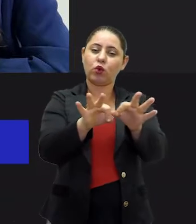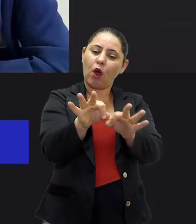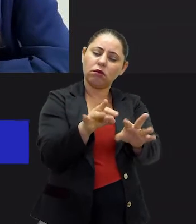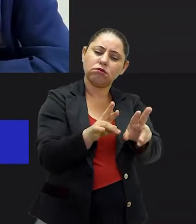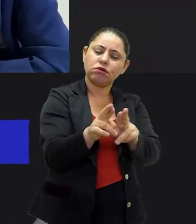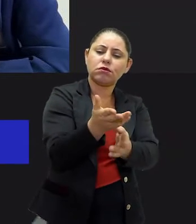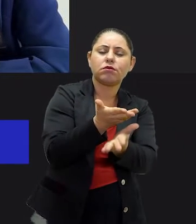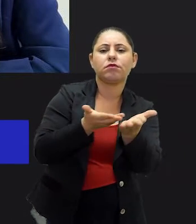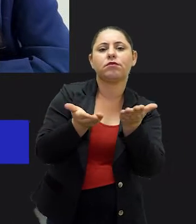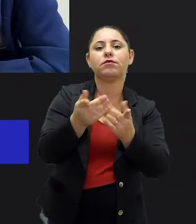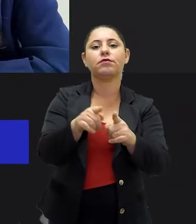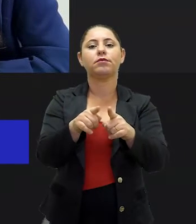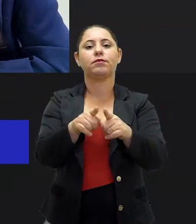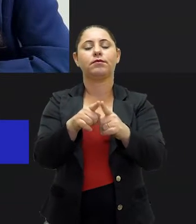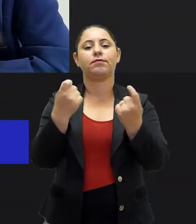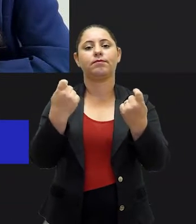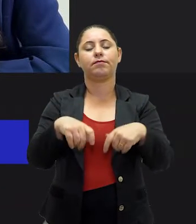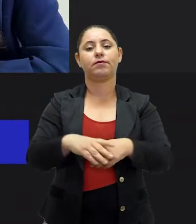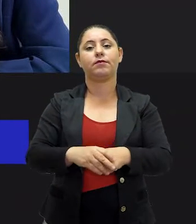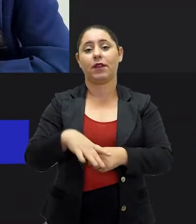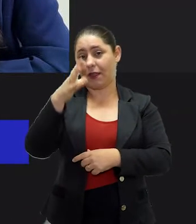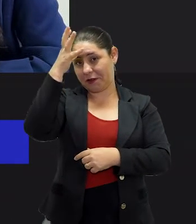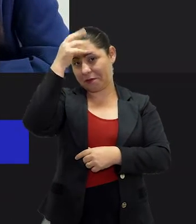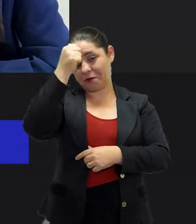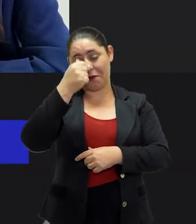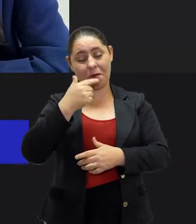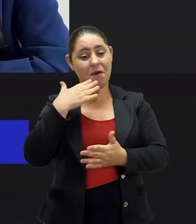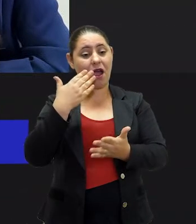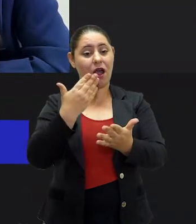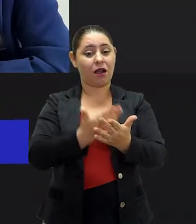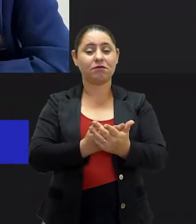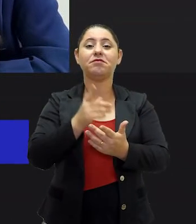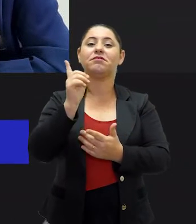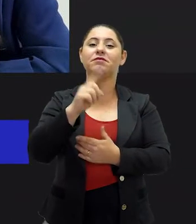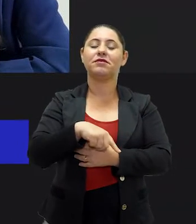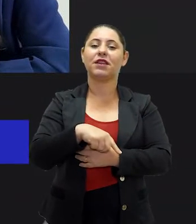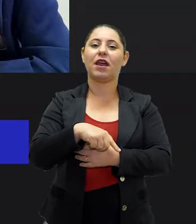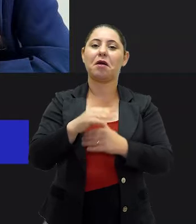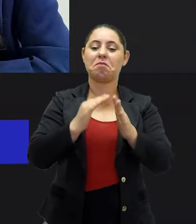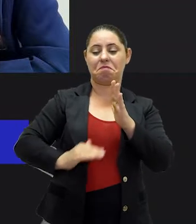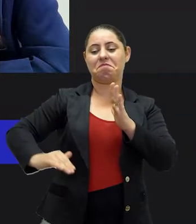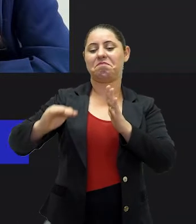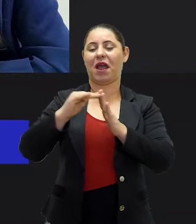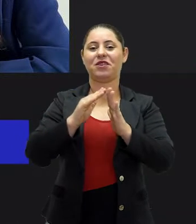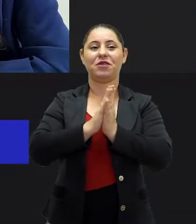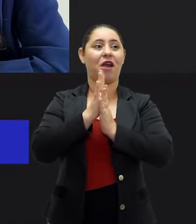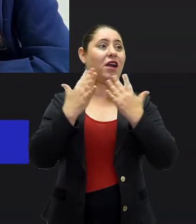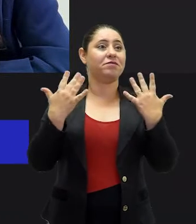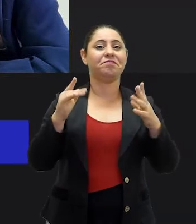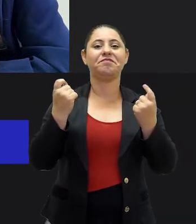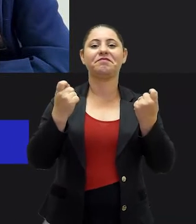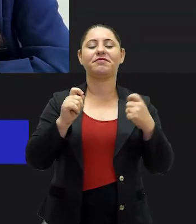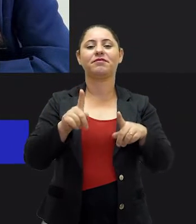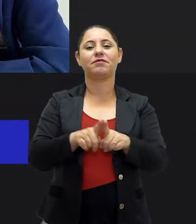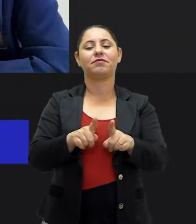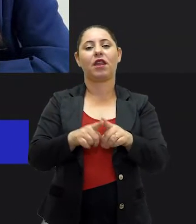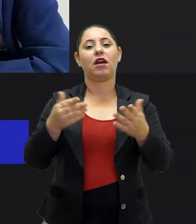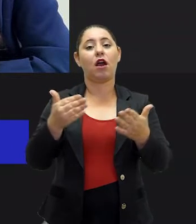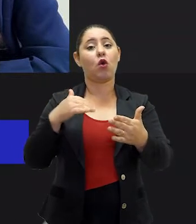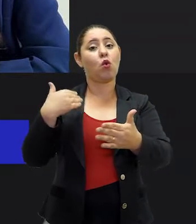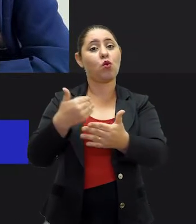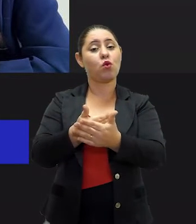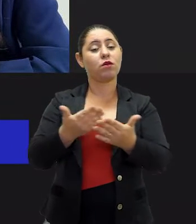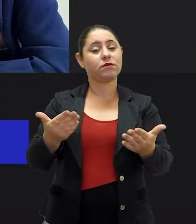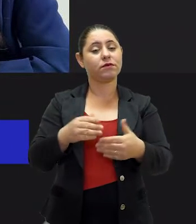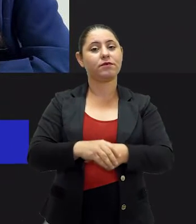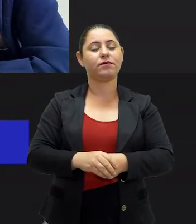ajustes que precisavam ser feitos e o resultado me surpreendeu, foi acima das expectativas e a